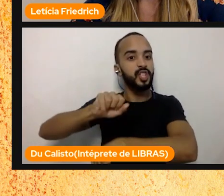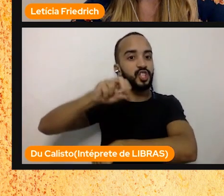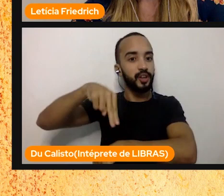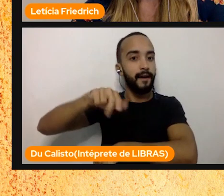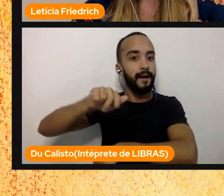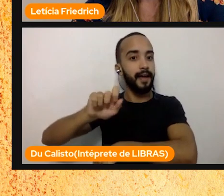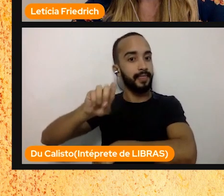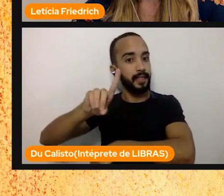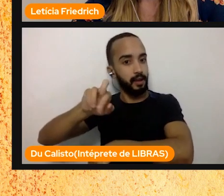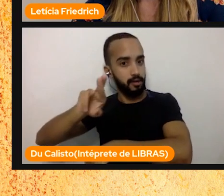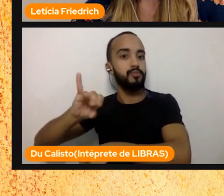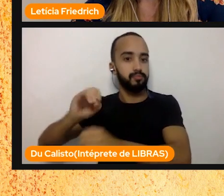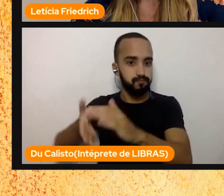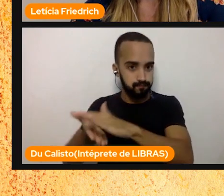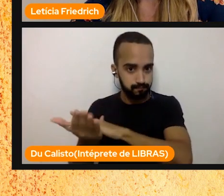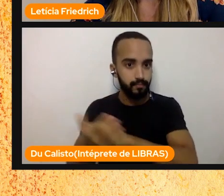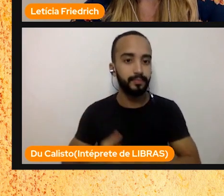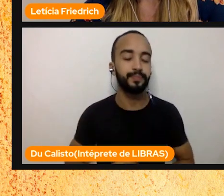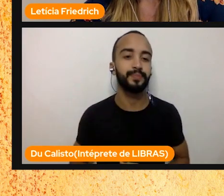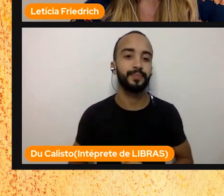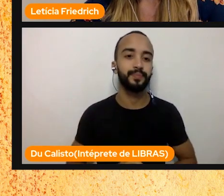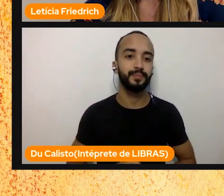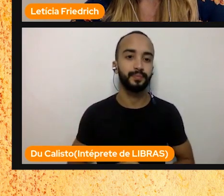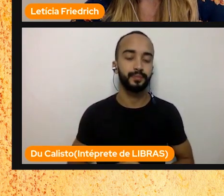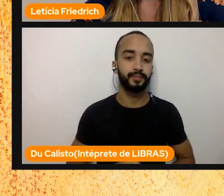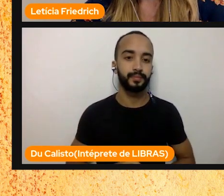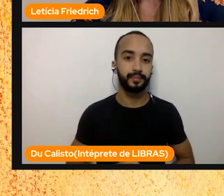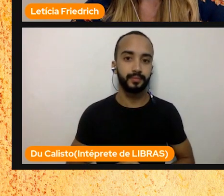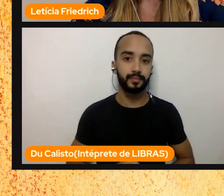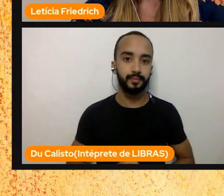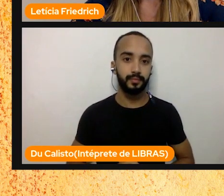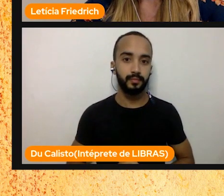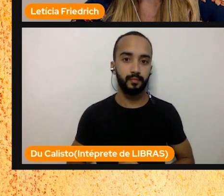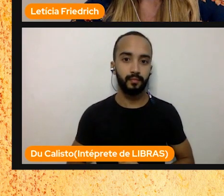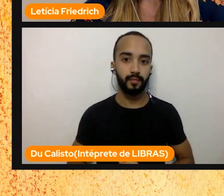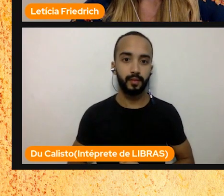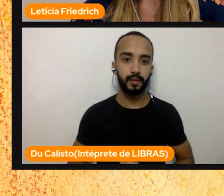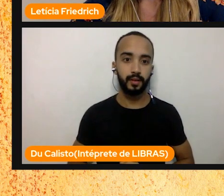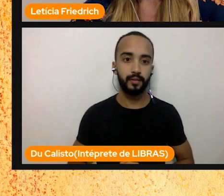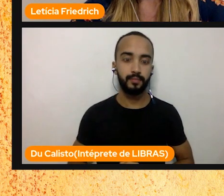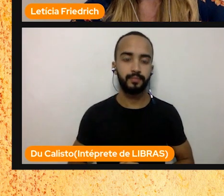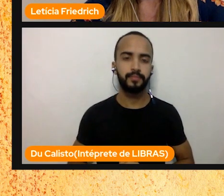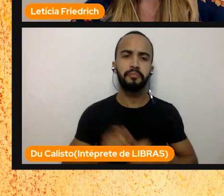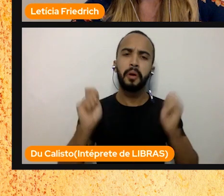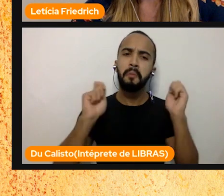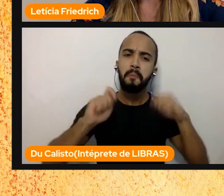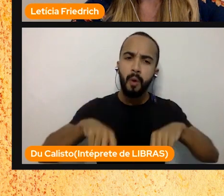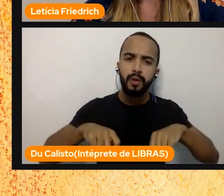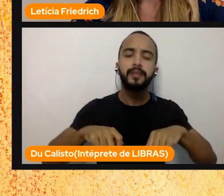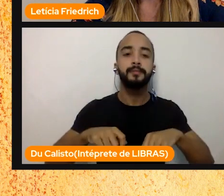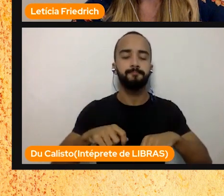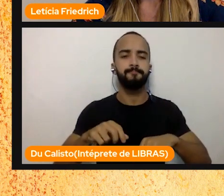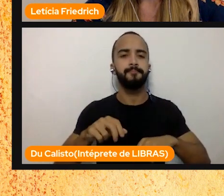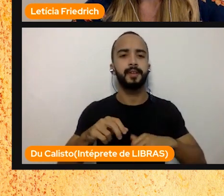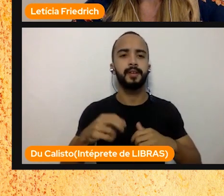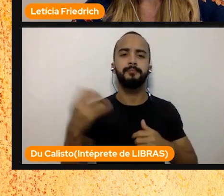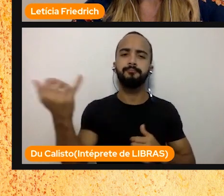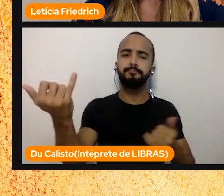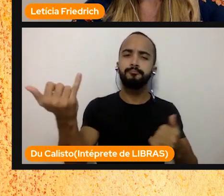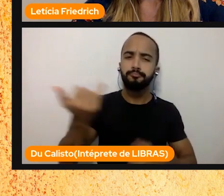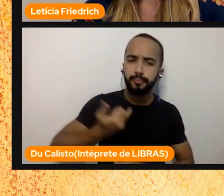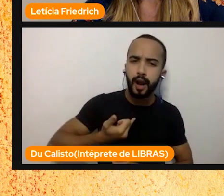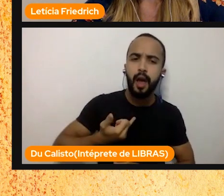Tá ótimo. Você pode falar um pouco, Ulisses, sobre quais são as técnicas que vocês estão utilizando nesses